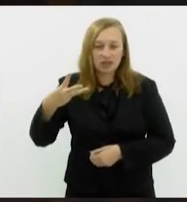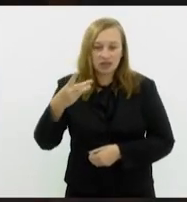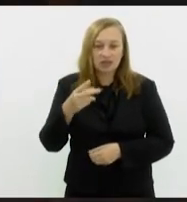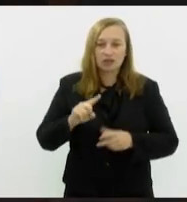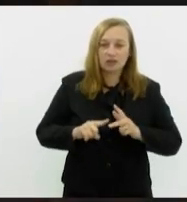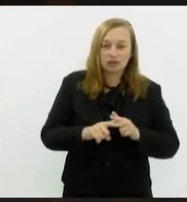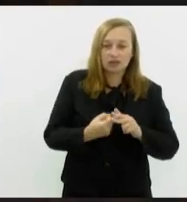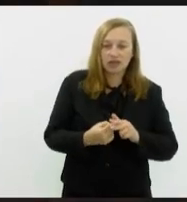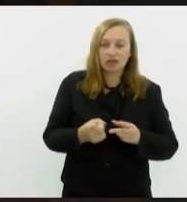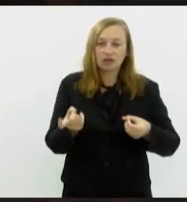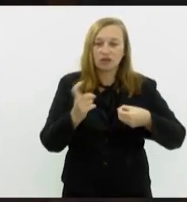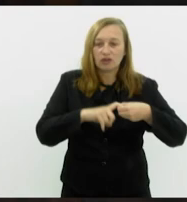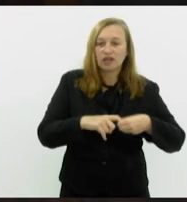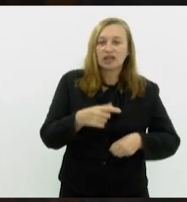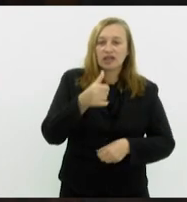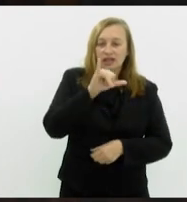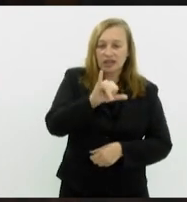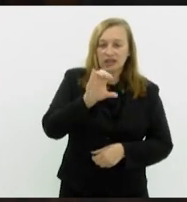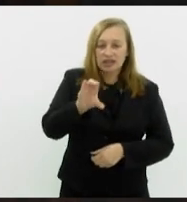o convênio ICMS